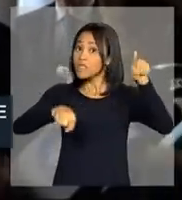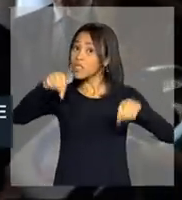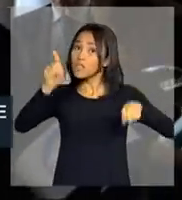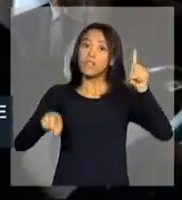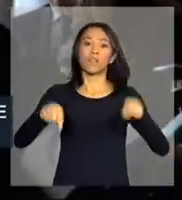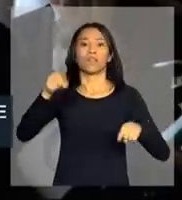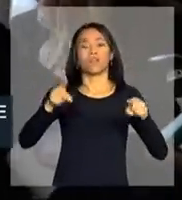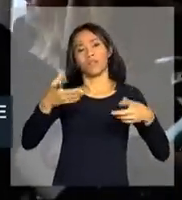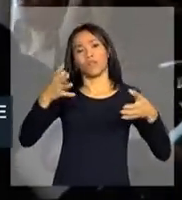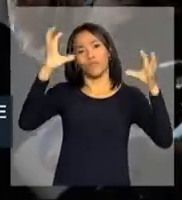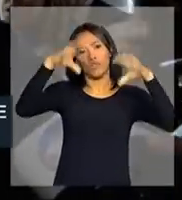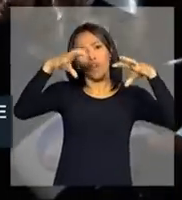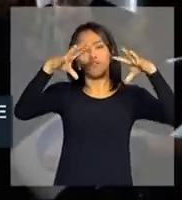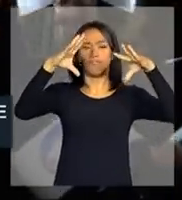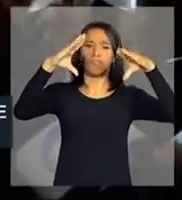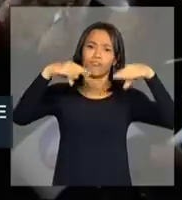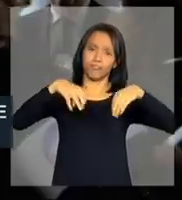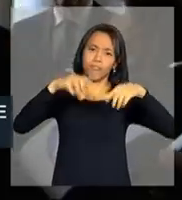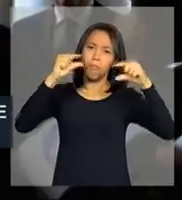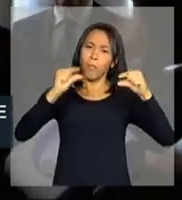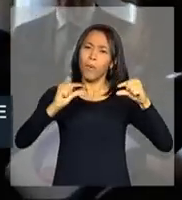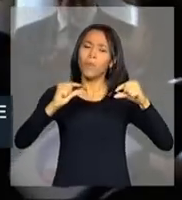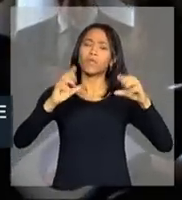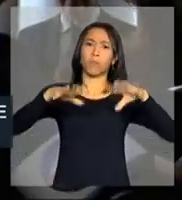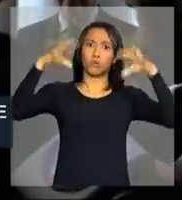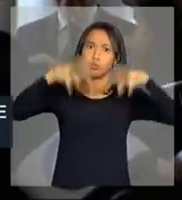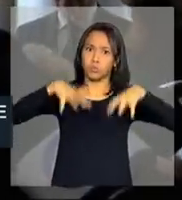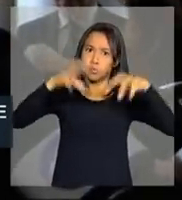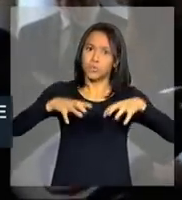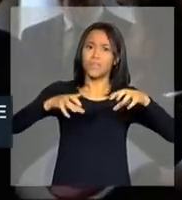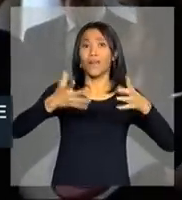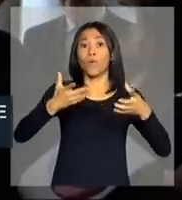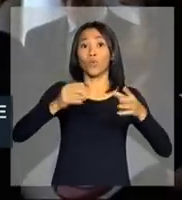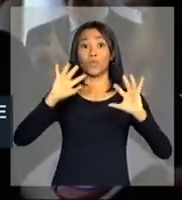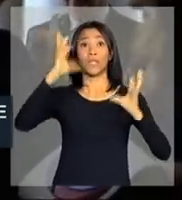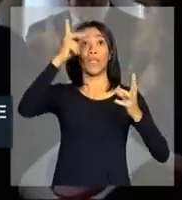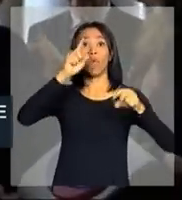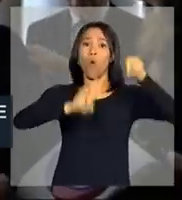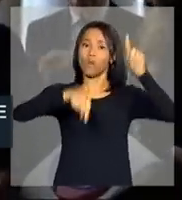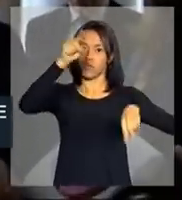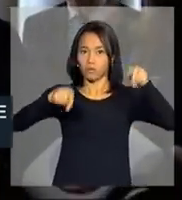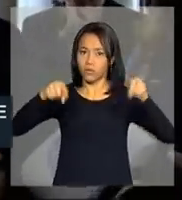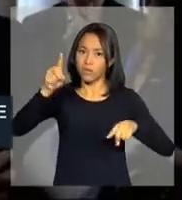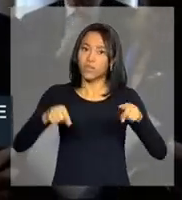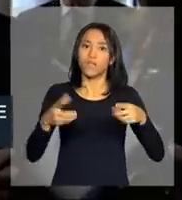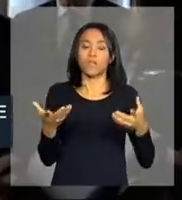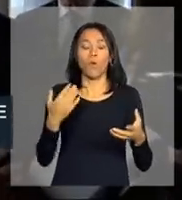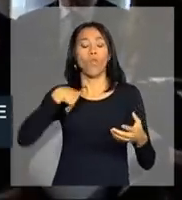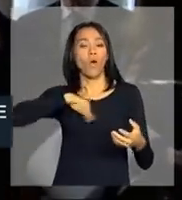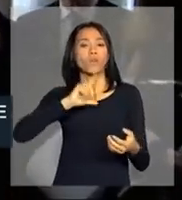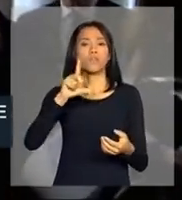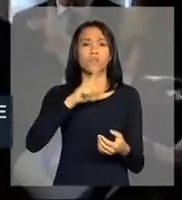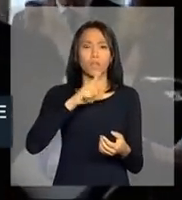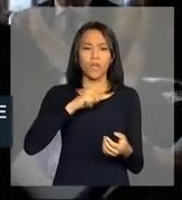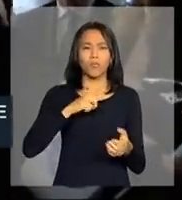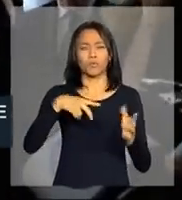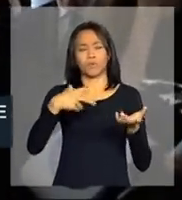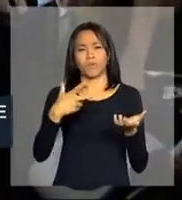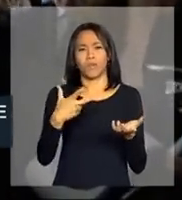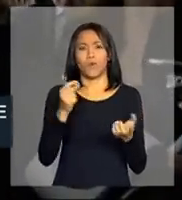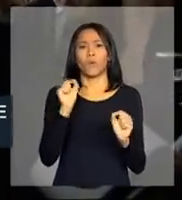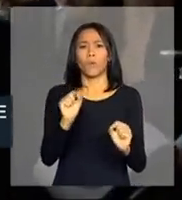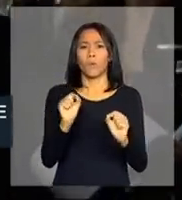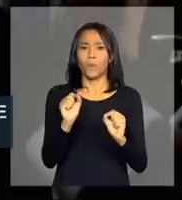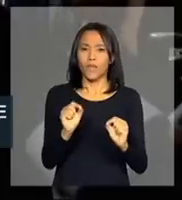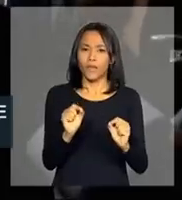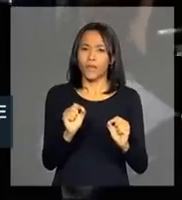então chove menos, às vezes chove mais. Nós estamos hoje com um regime que parece que